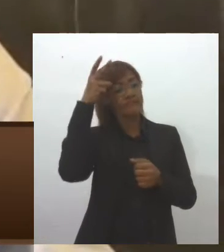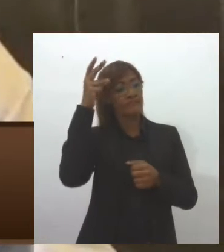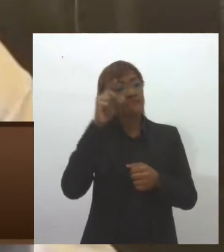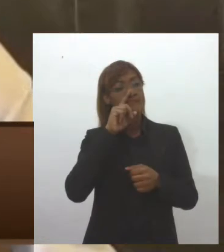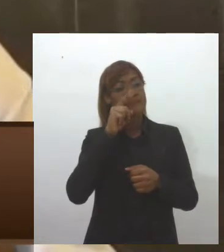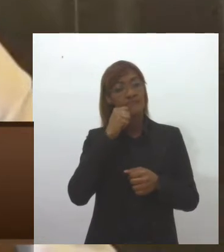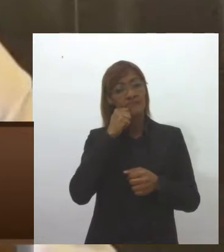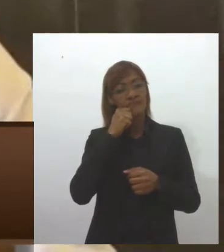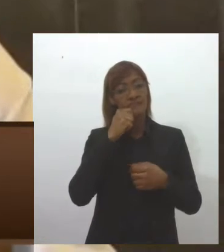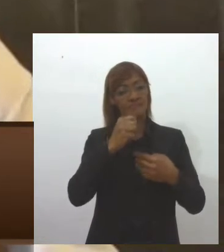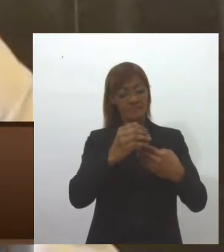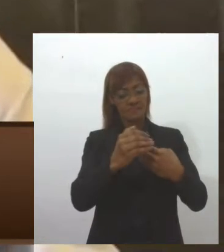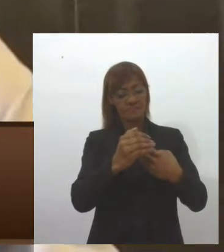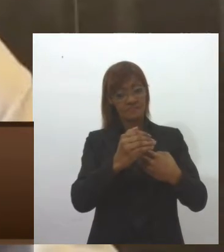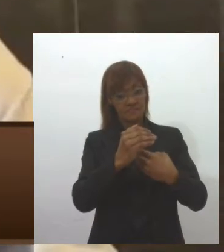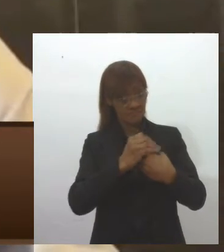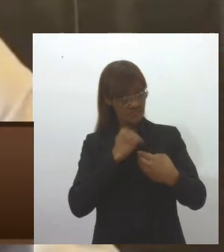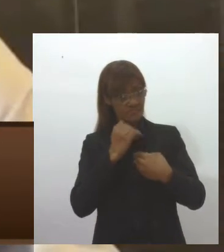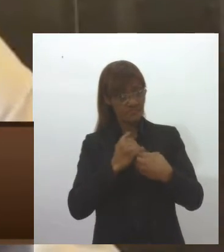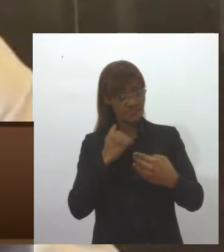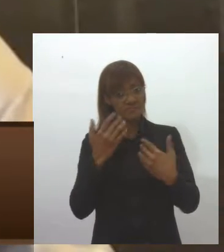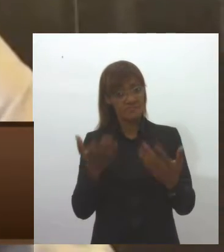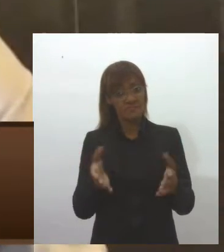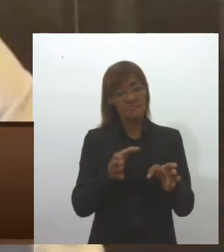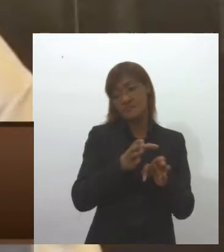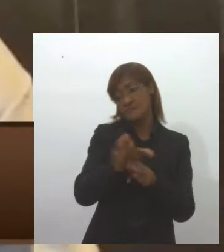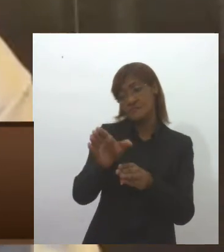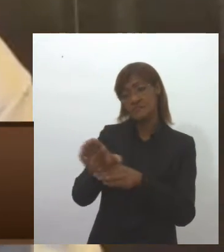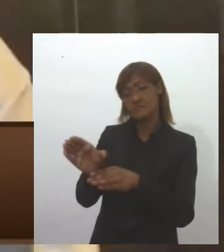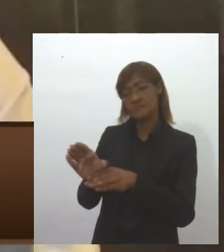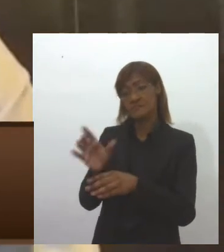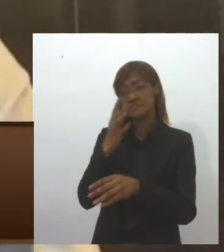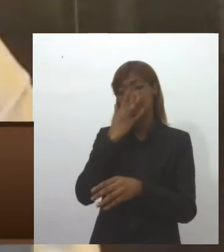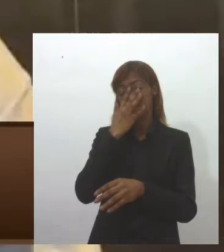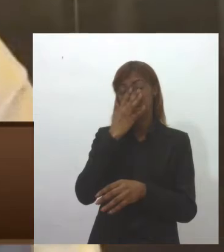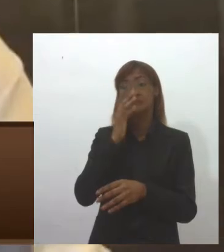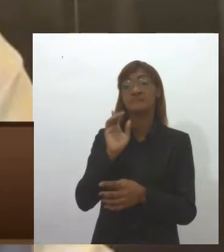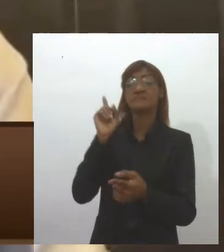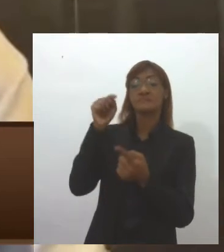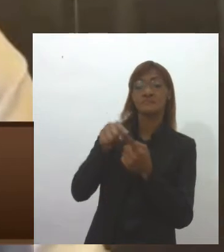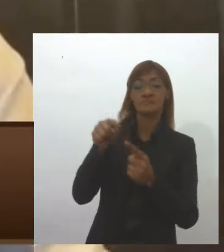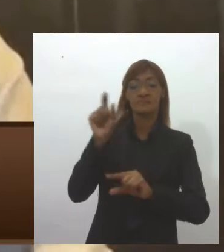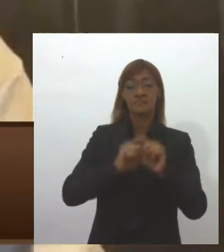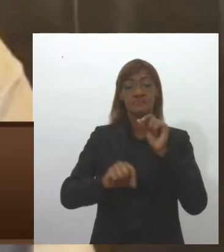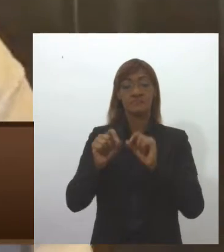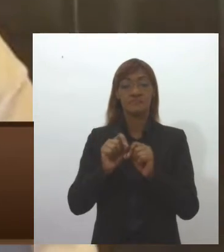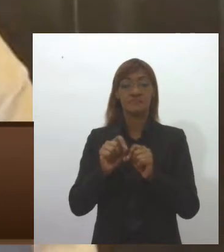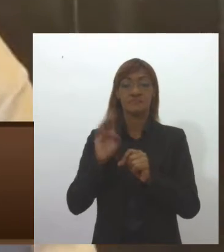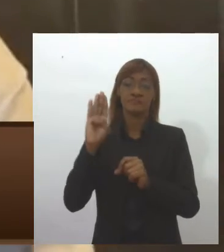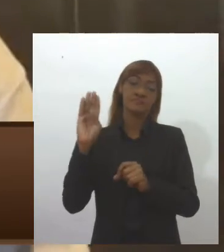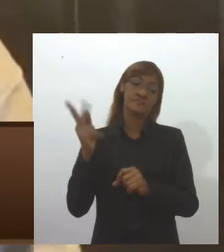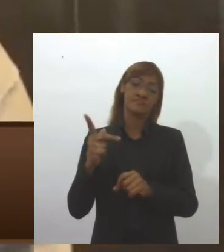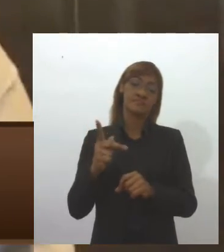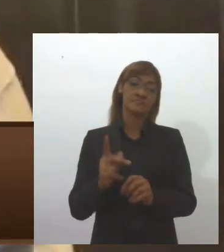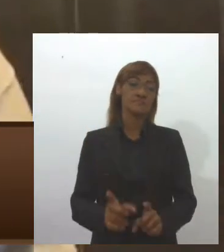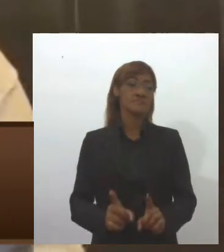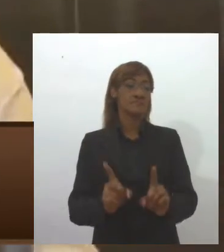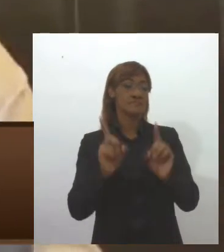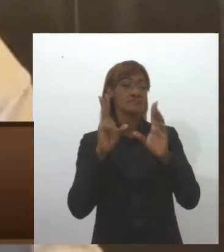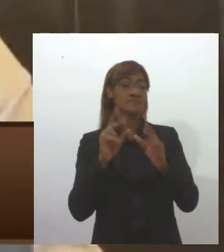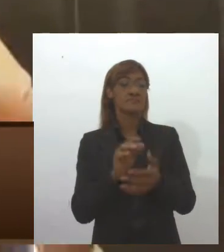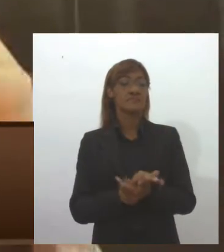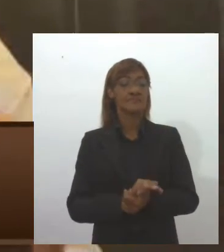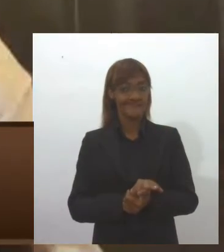orientação, a gente, turismo, a gente tem um único objetivo no turismo que dá a BH, é vender o